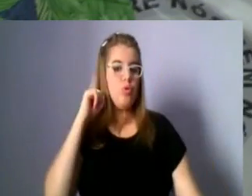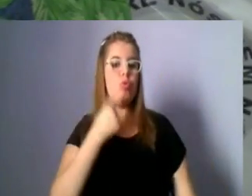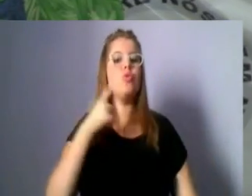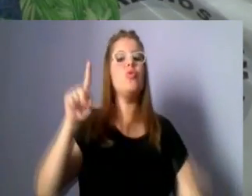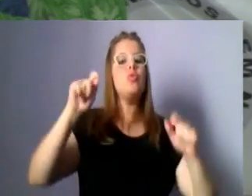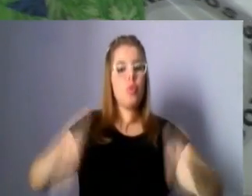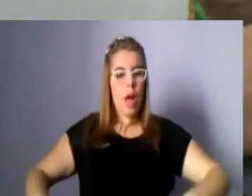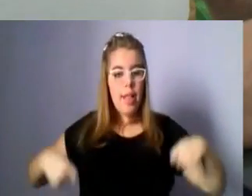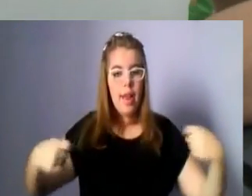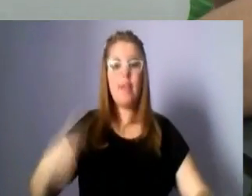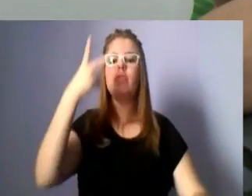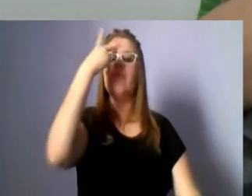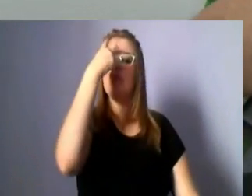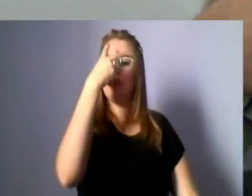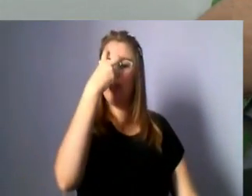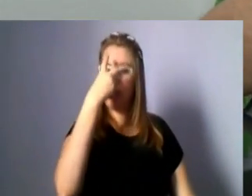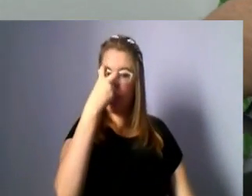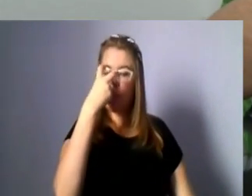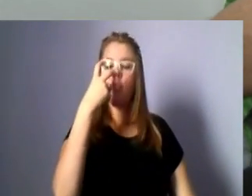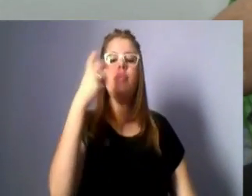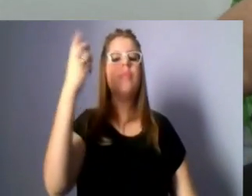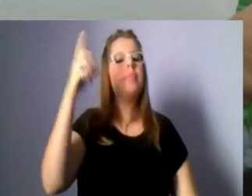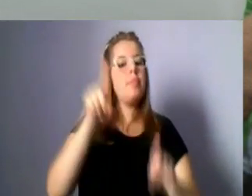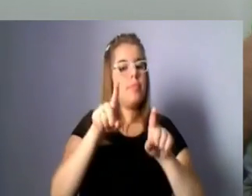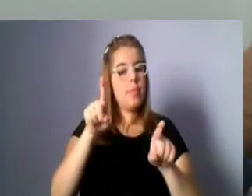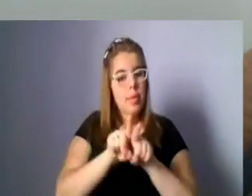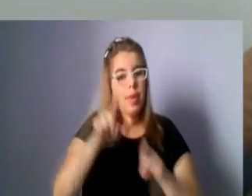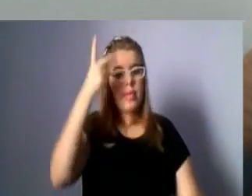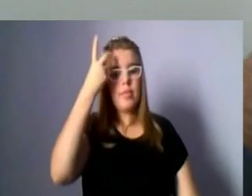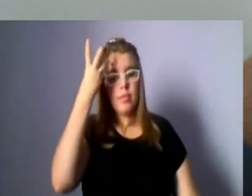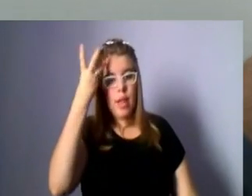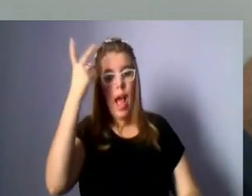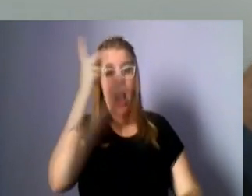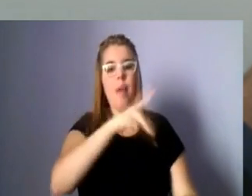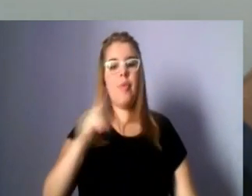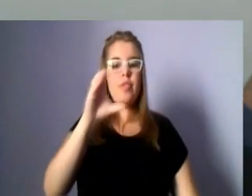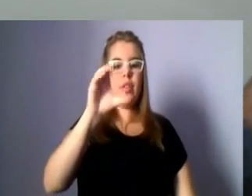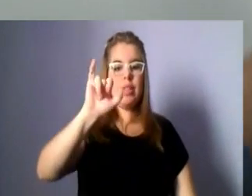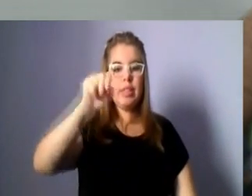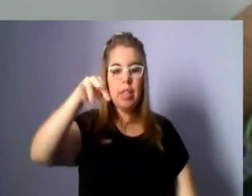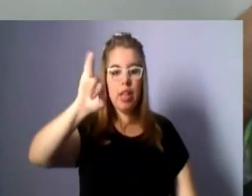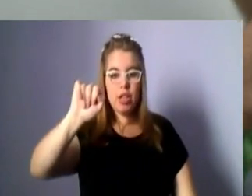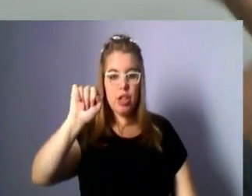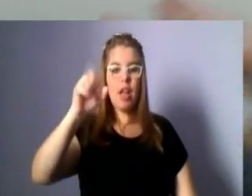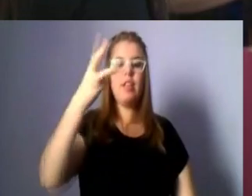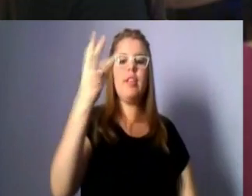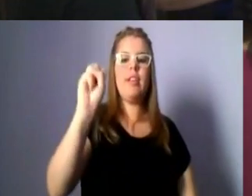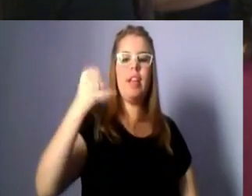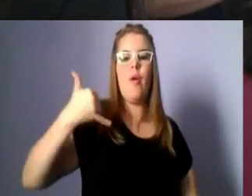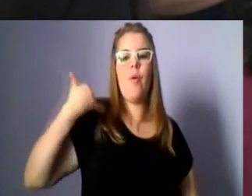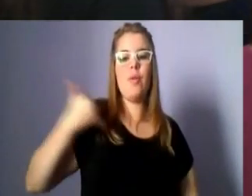surdo, mas dos cadeirantes, pessoas com deficiência visual e intelectual, a professora de Libras, Cíntia Firmino,